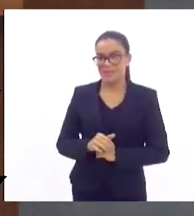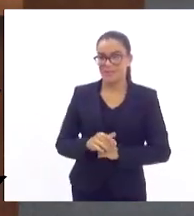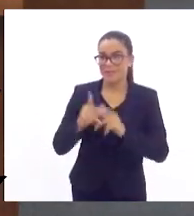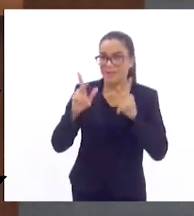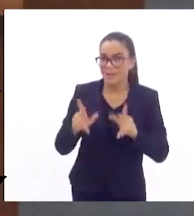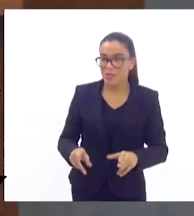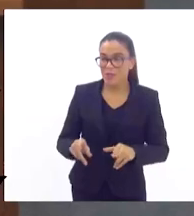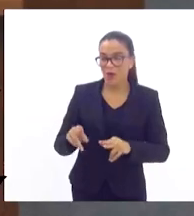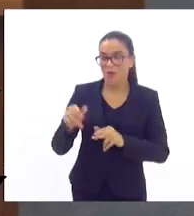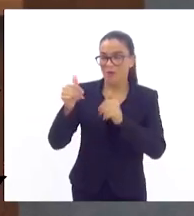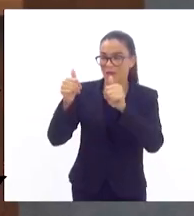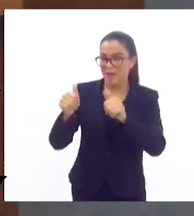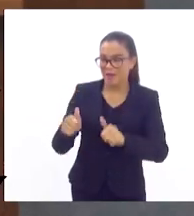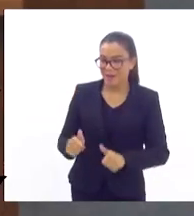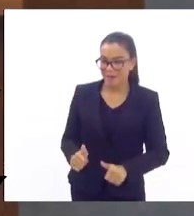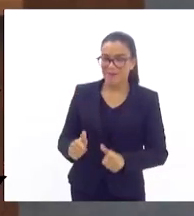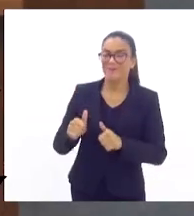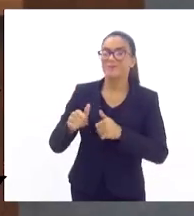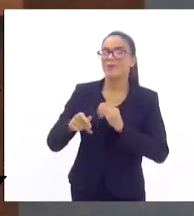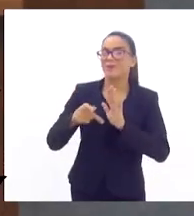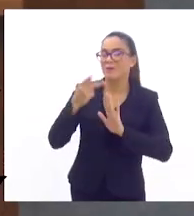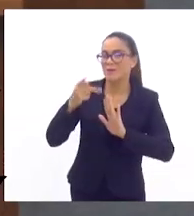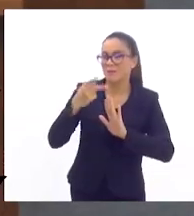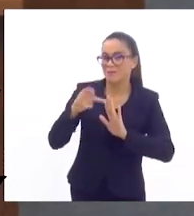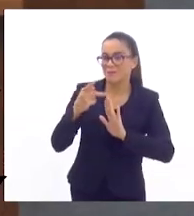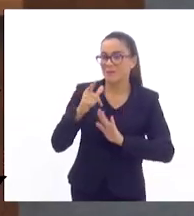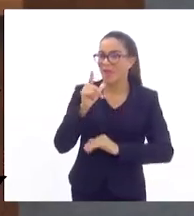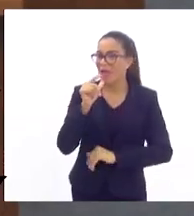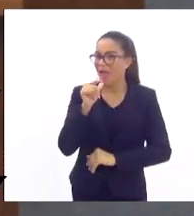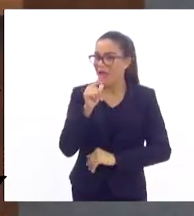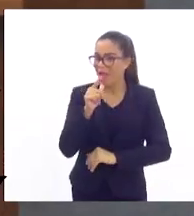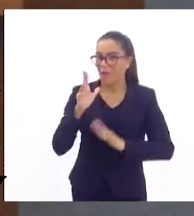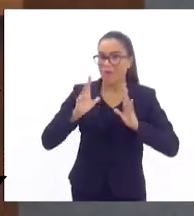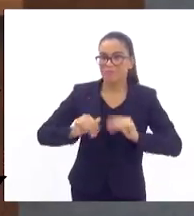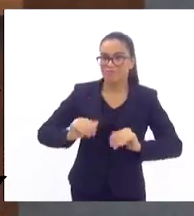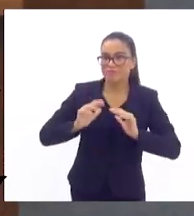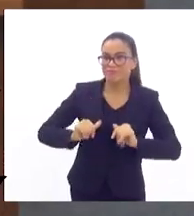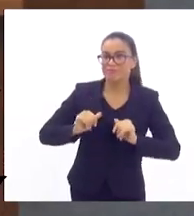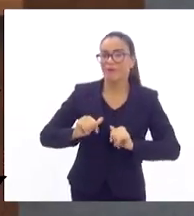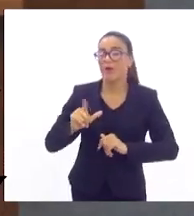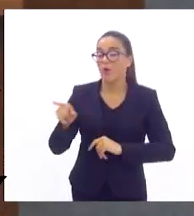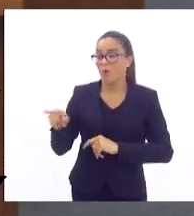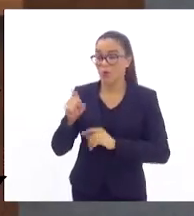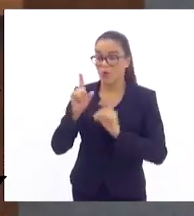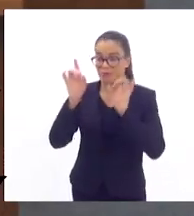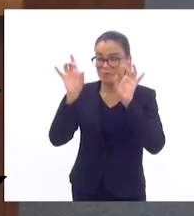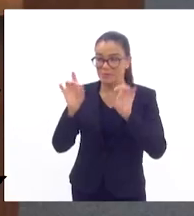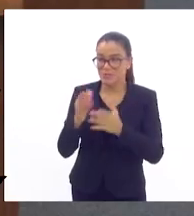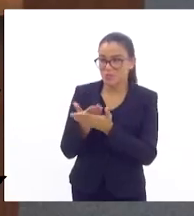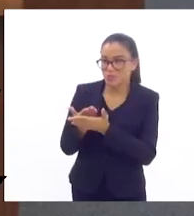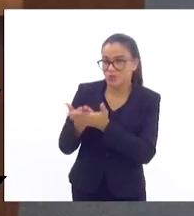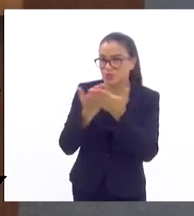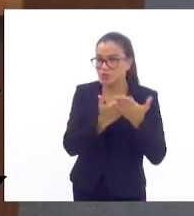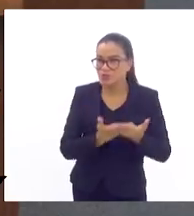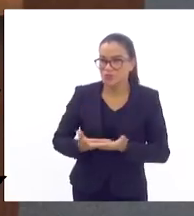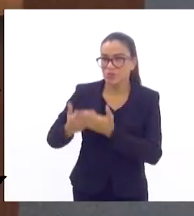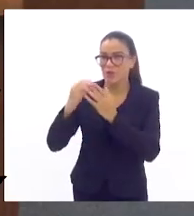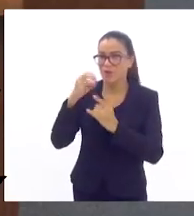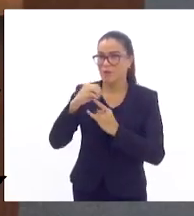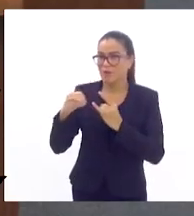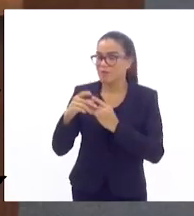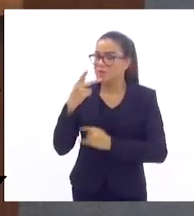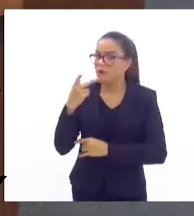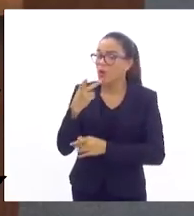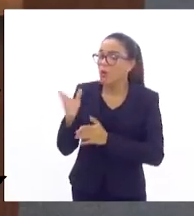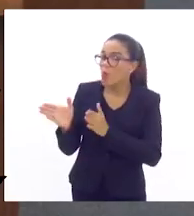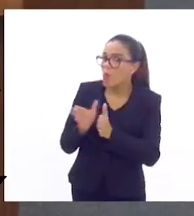na revisão da portaria de potabilidade de água, os especialistas da Fiocruz diziam que o acesso